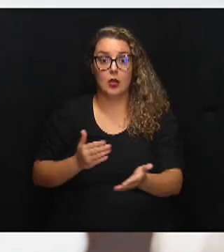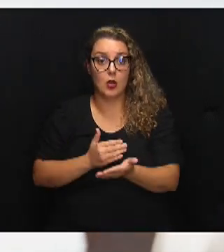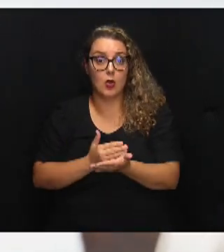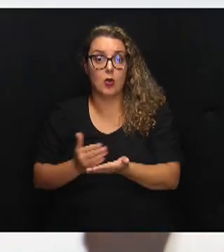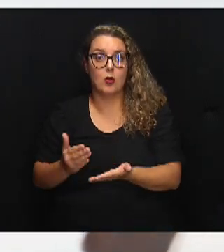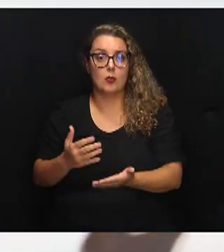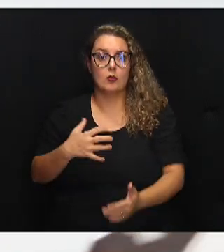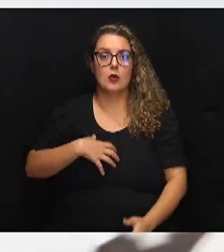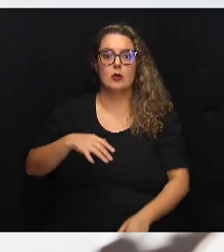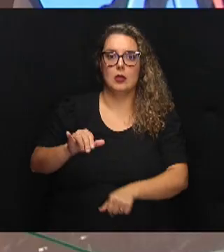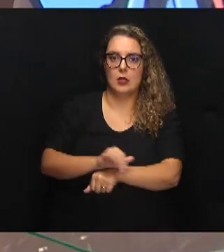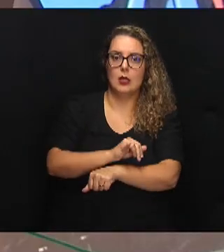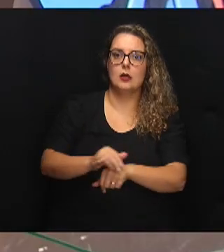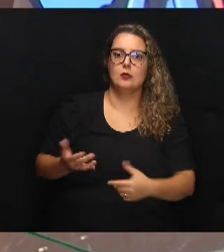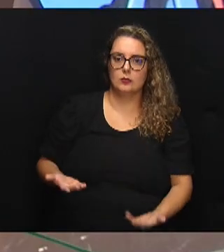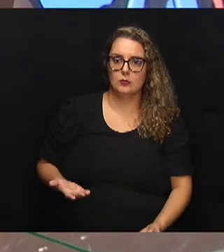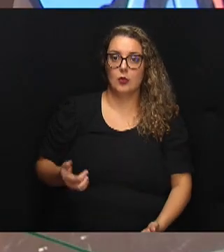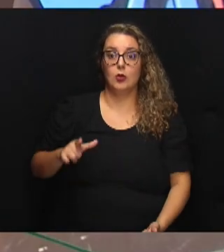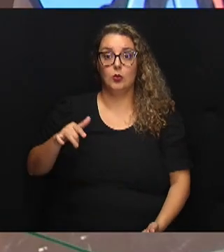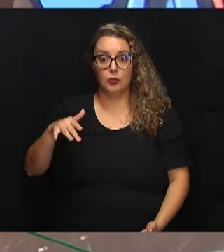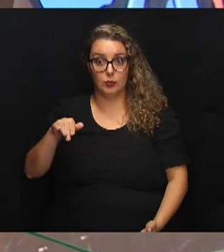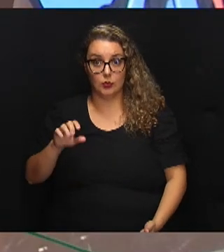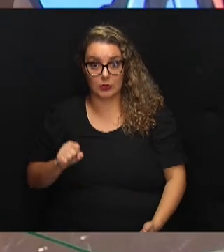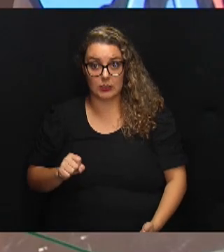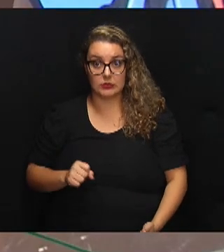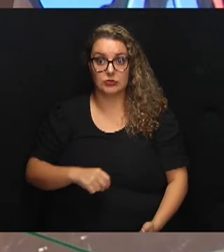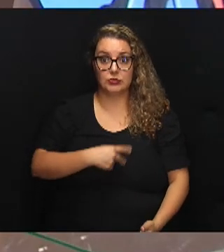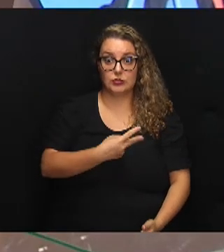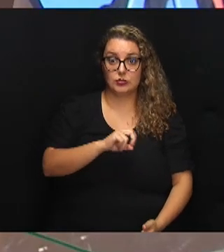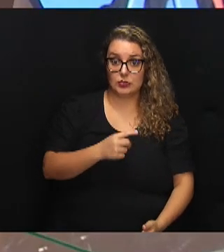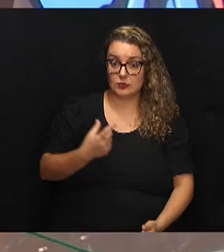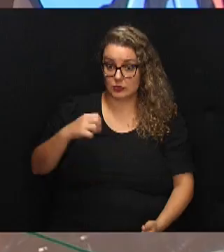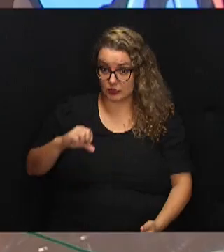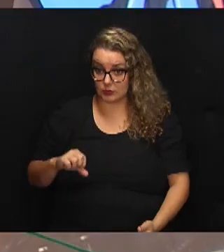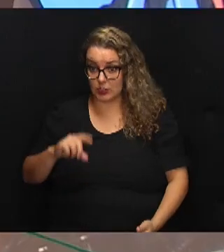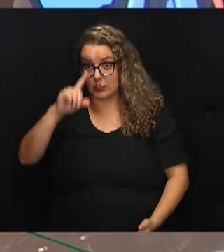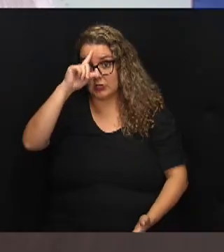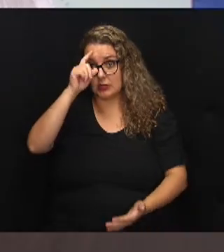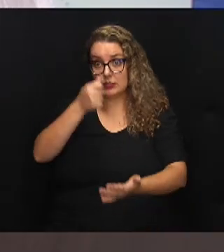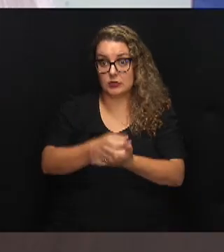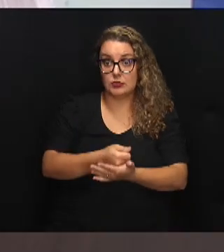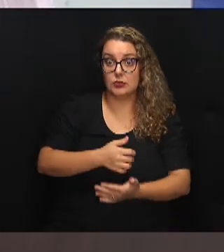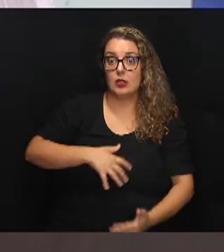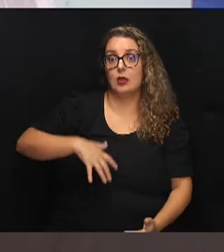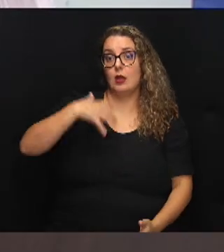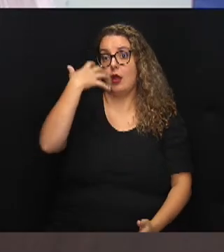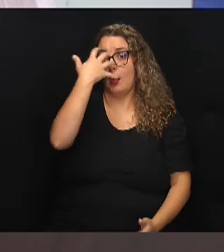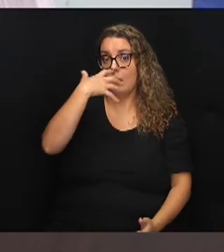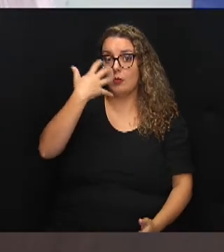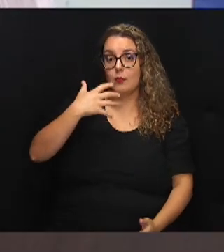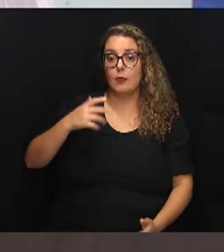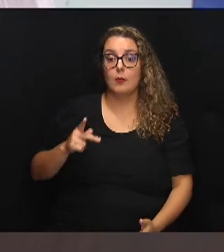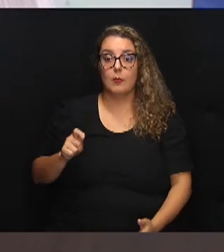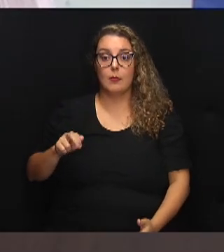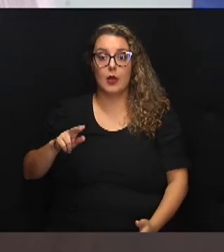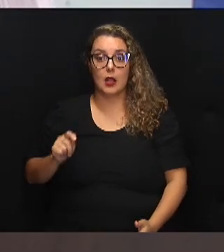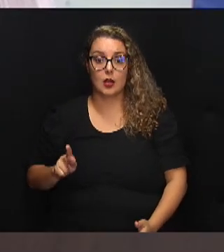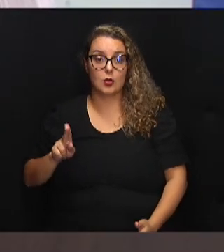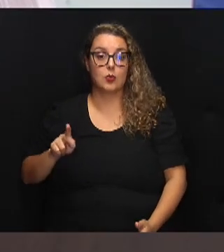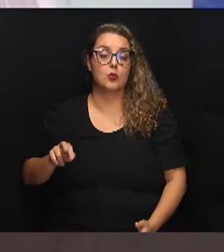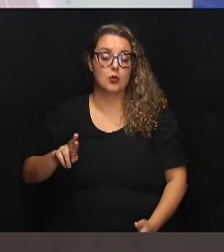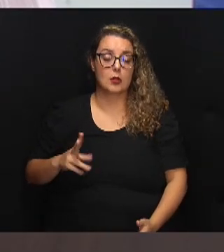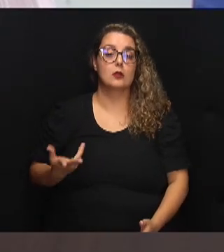esta ferramenta. O Lucas, que desde 2019 decidiu transformar a sua paixão pelo parkour em um